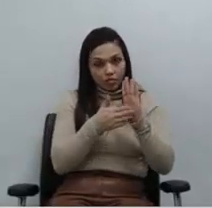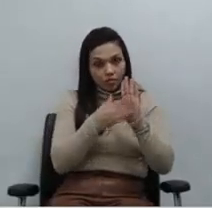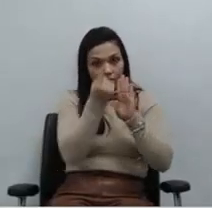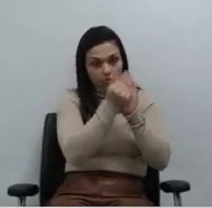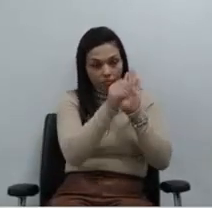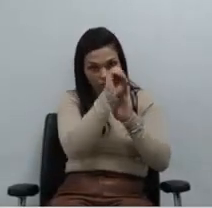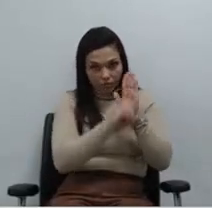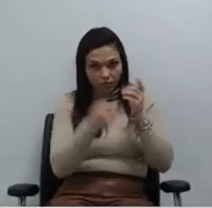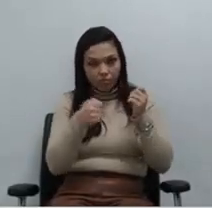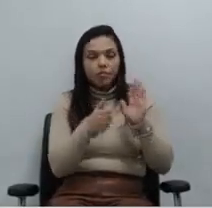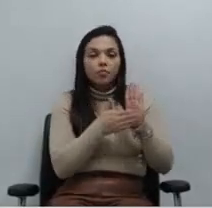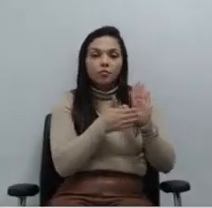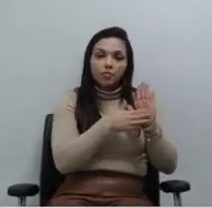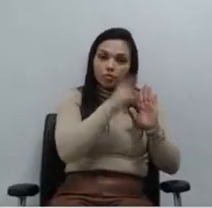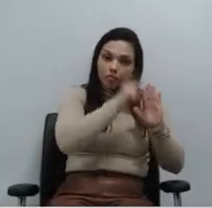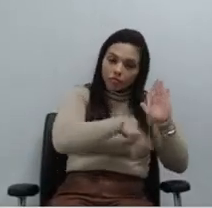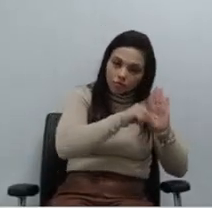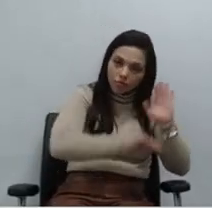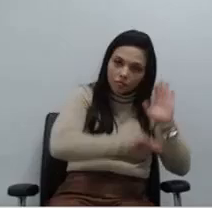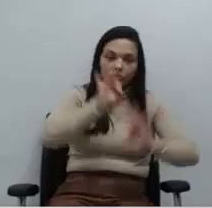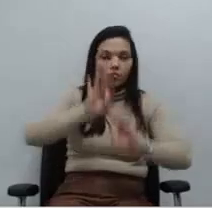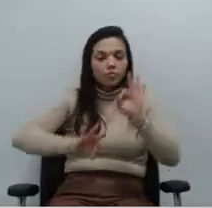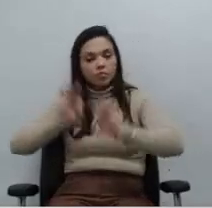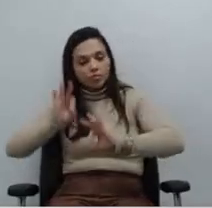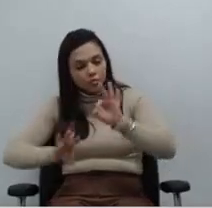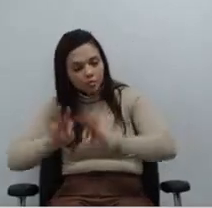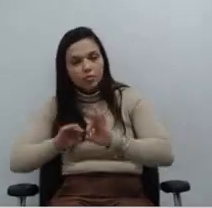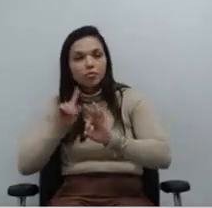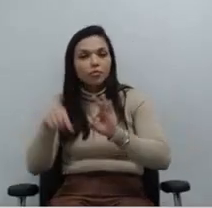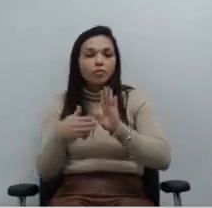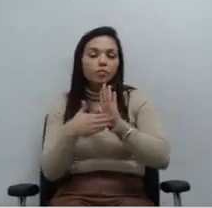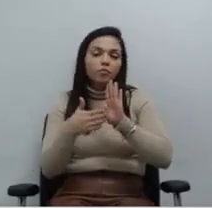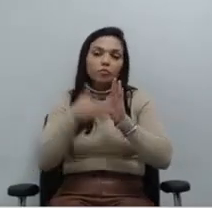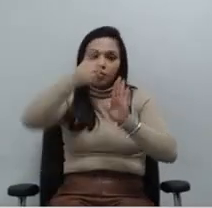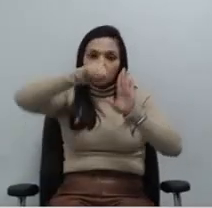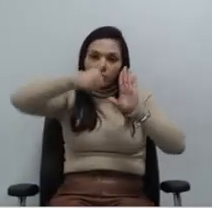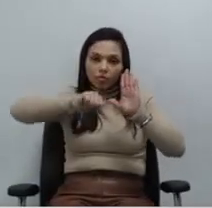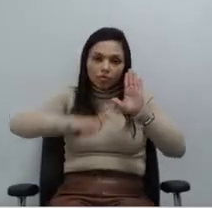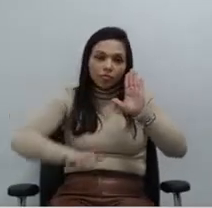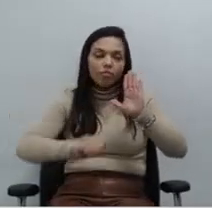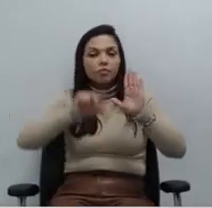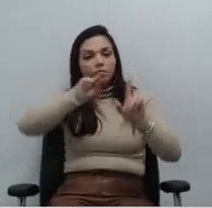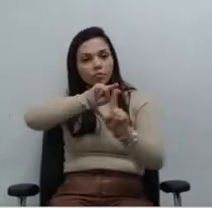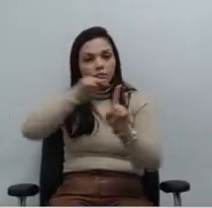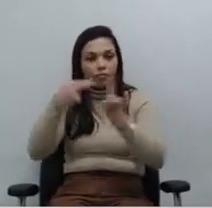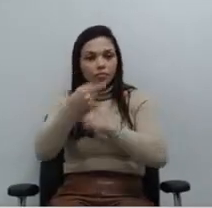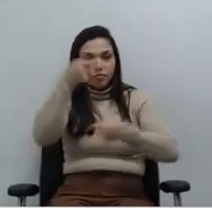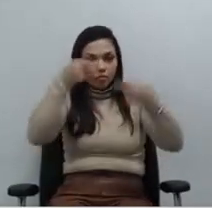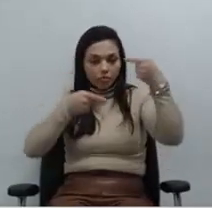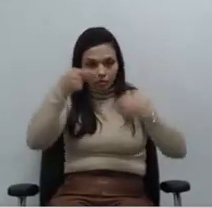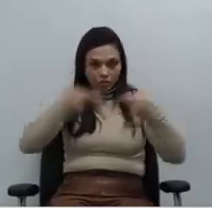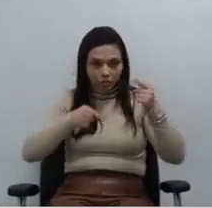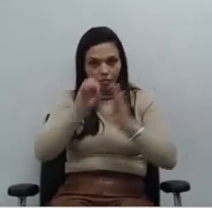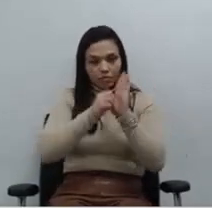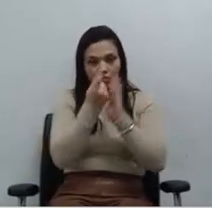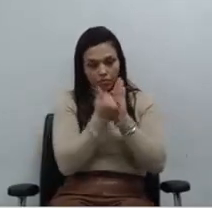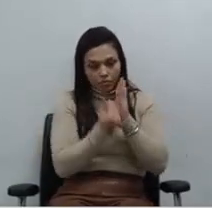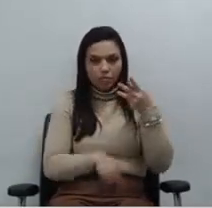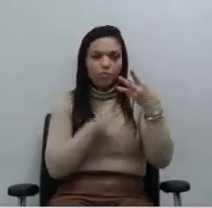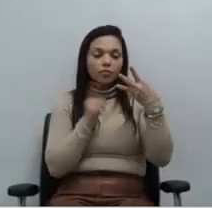planos, programas e projetos para além da demonstração contábil da proposta, permitindo uma análise sobre o aspecto político do orçamento. 3. A